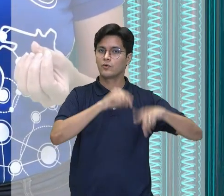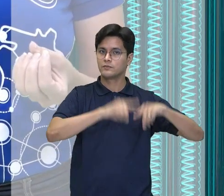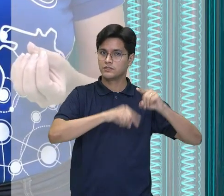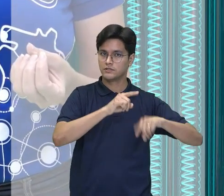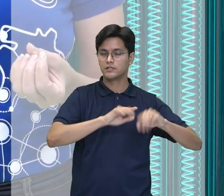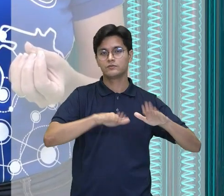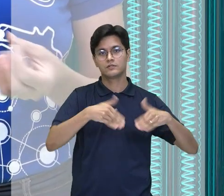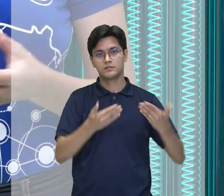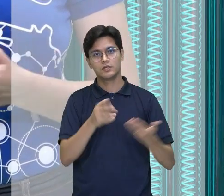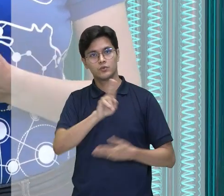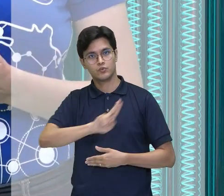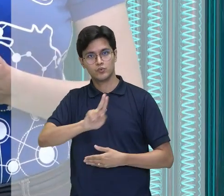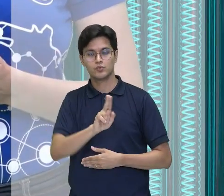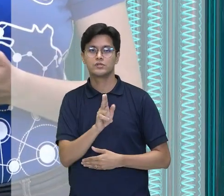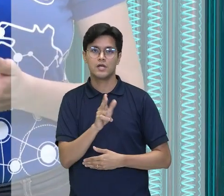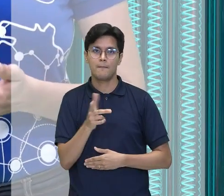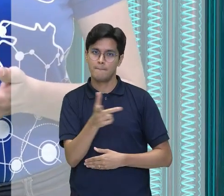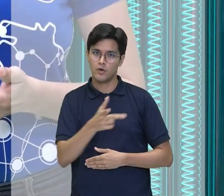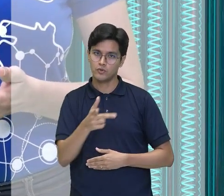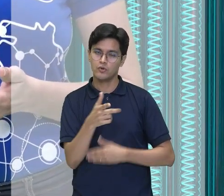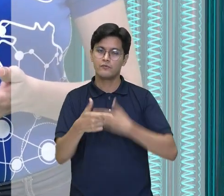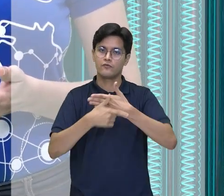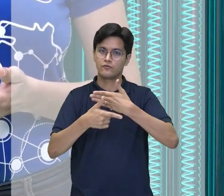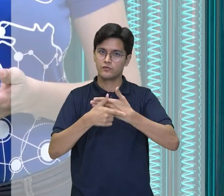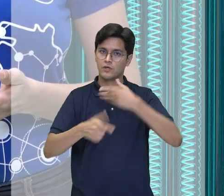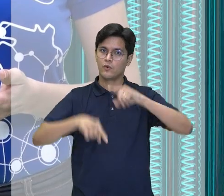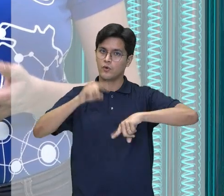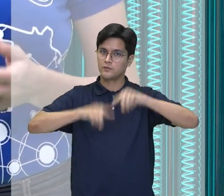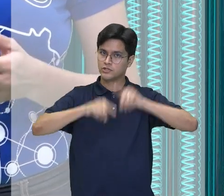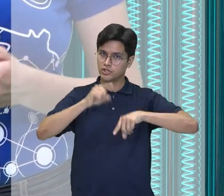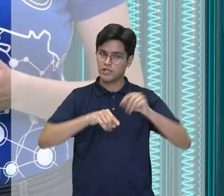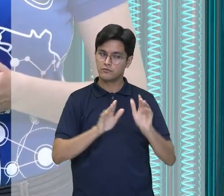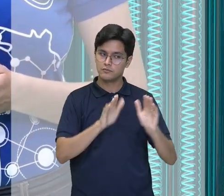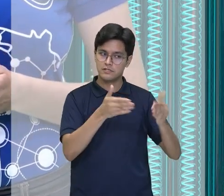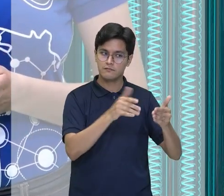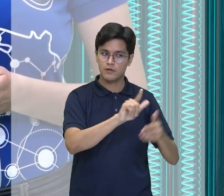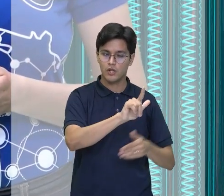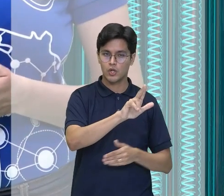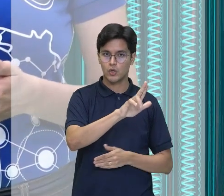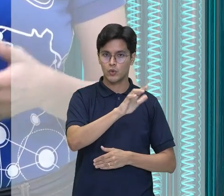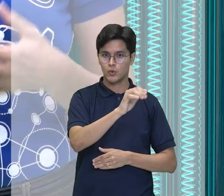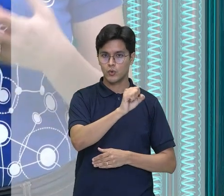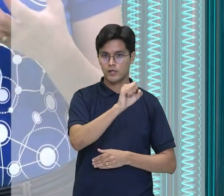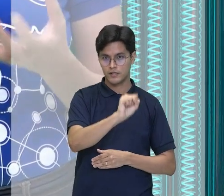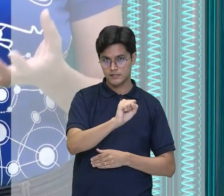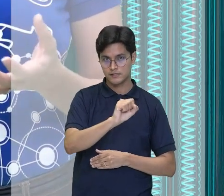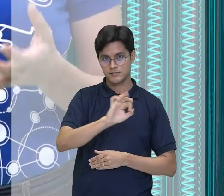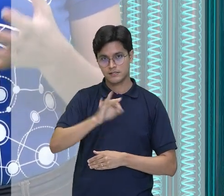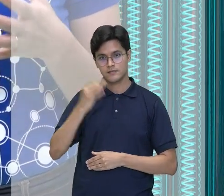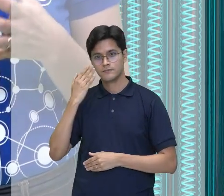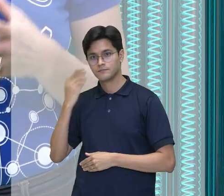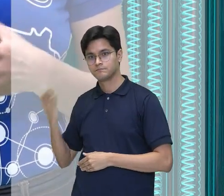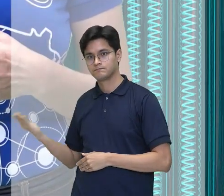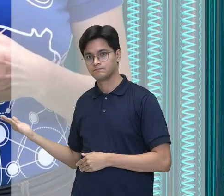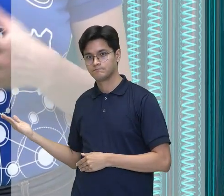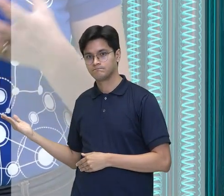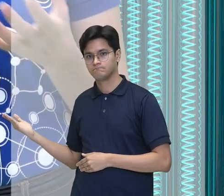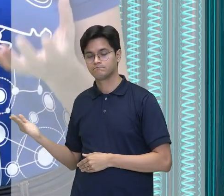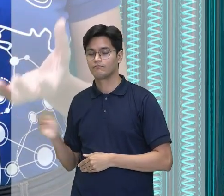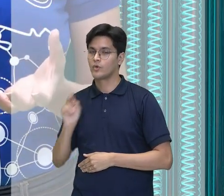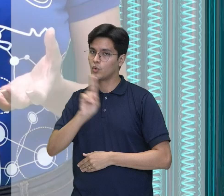função de objeto para falar sobre ele, que no caso é him, né? Quando eu me refiro